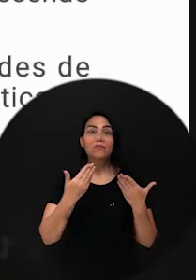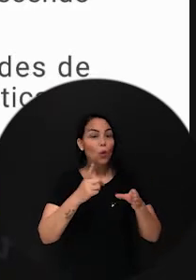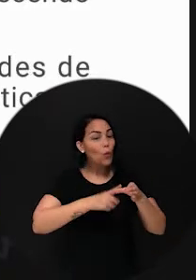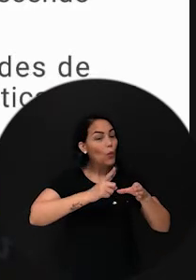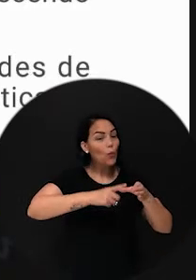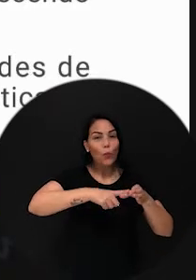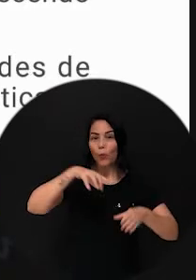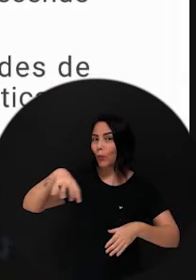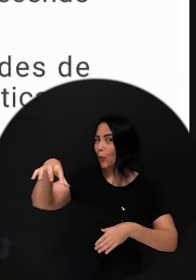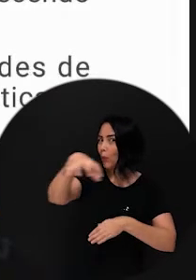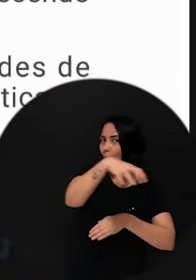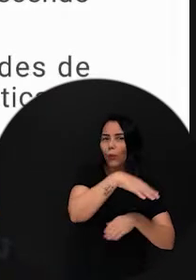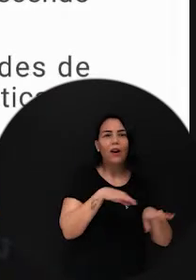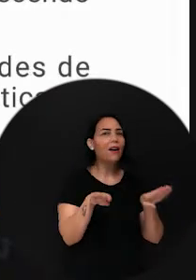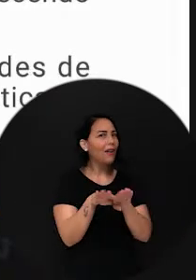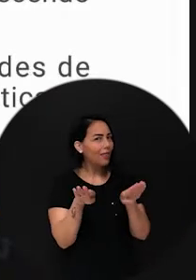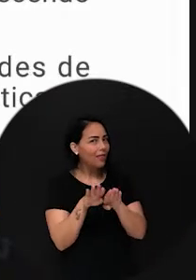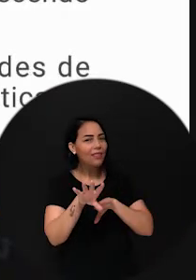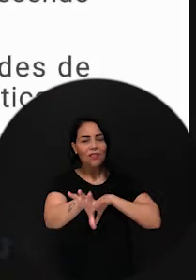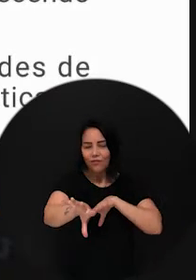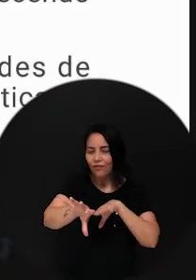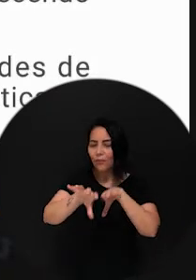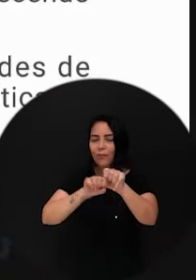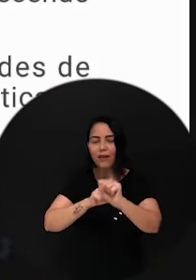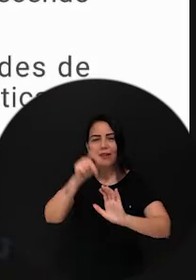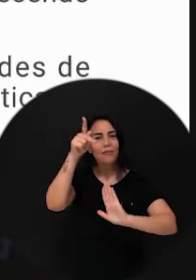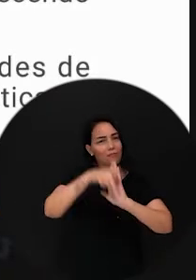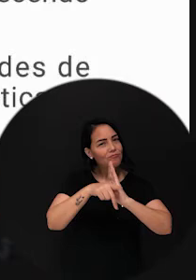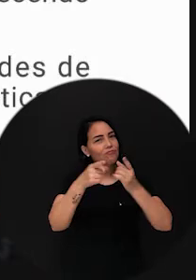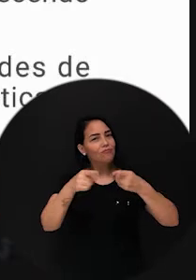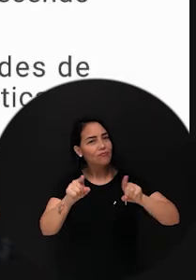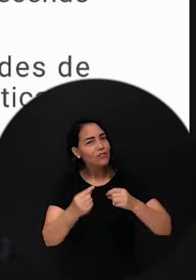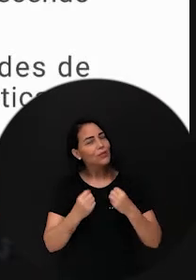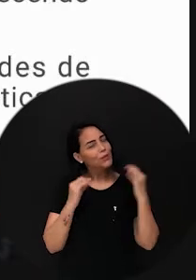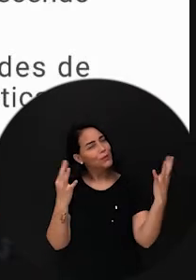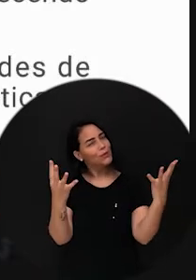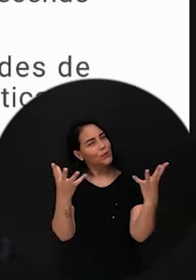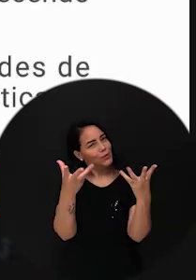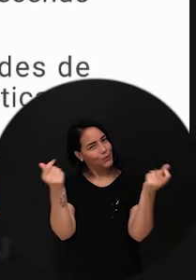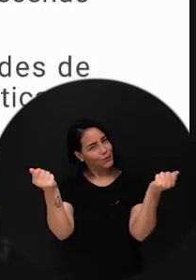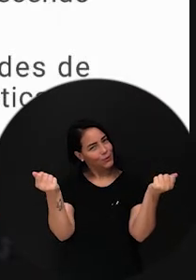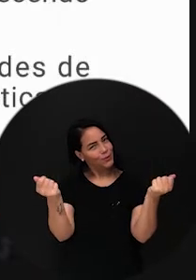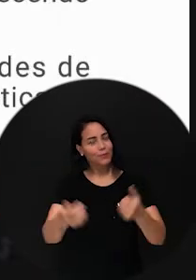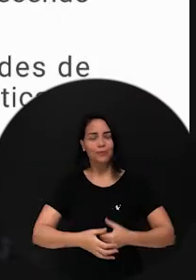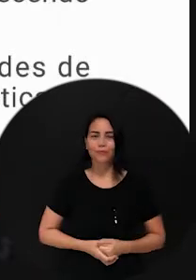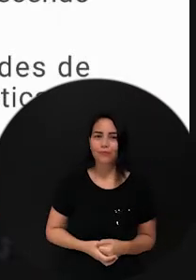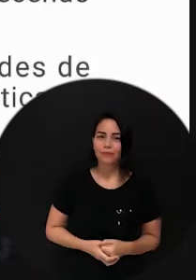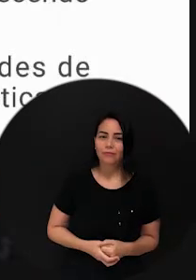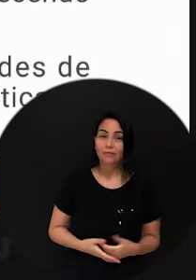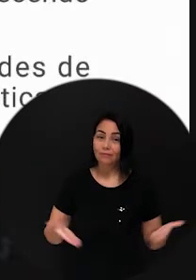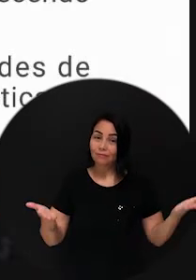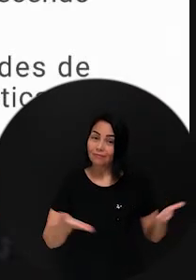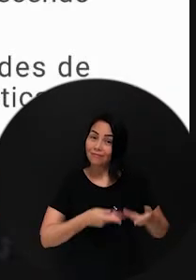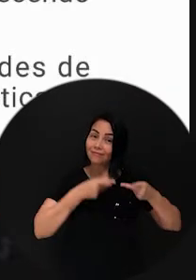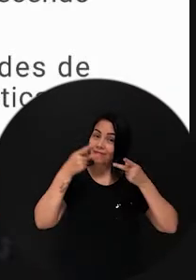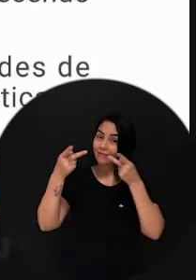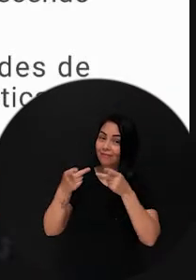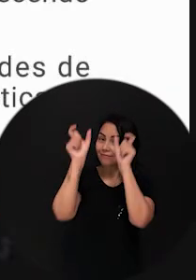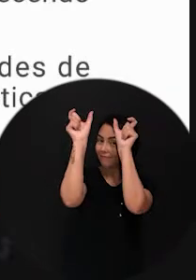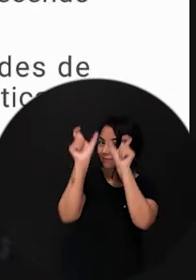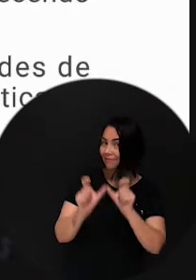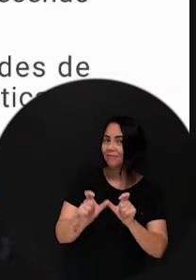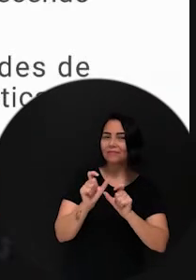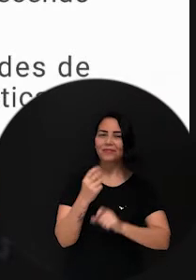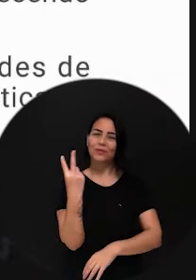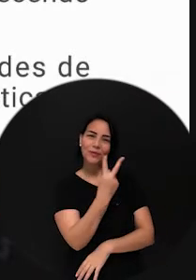da região formados pelo projeto Música para Todos. Então, agora eu vou passar a palavra para a professora Ângela e o